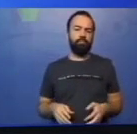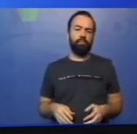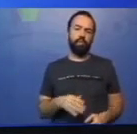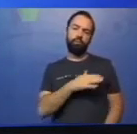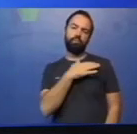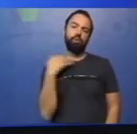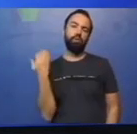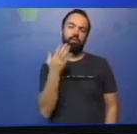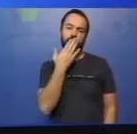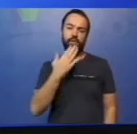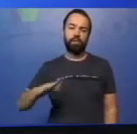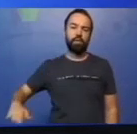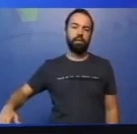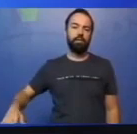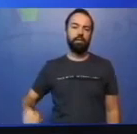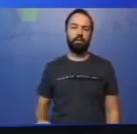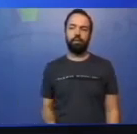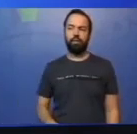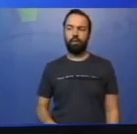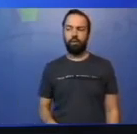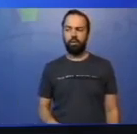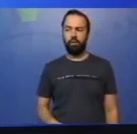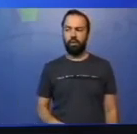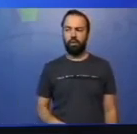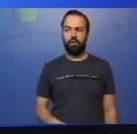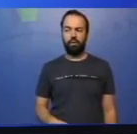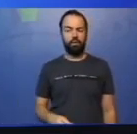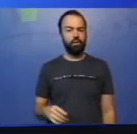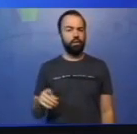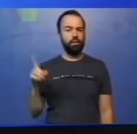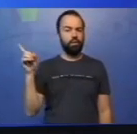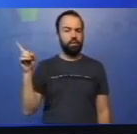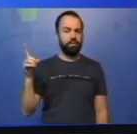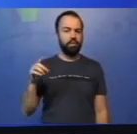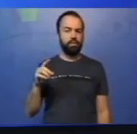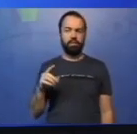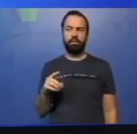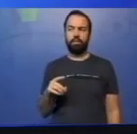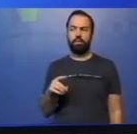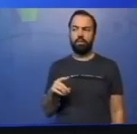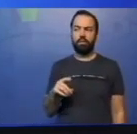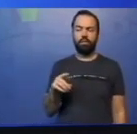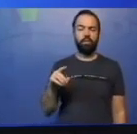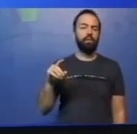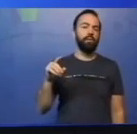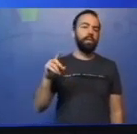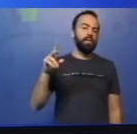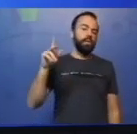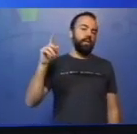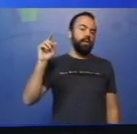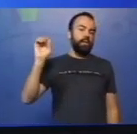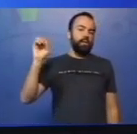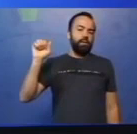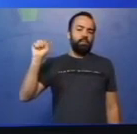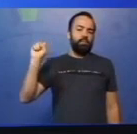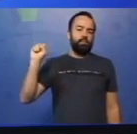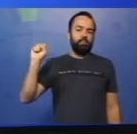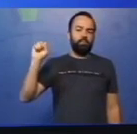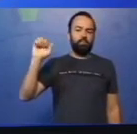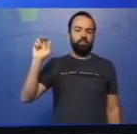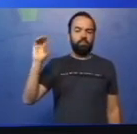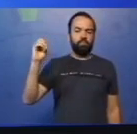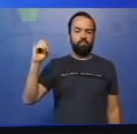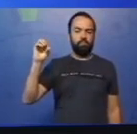no continente africano. Na Somália, a segunda pior taxa de mortalidade infantil do mundo, só perde